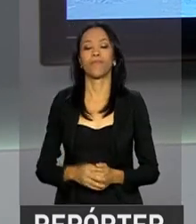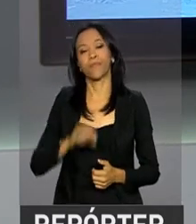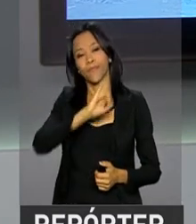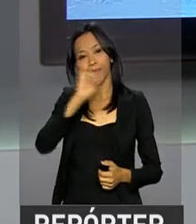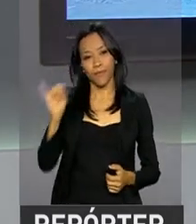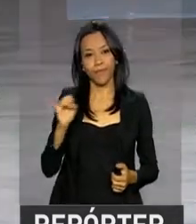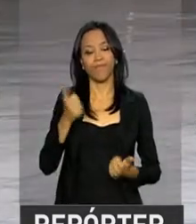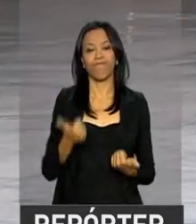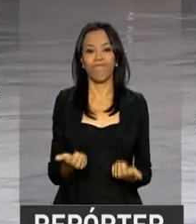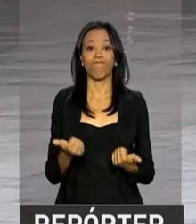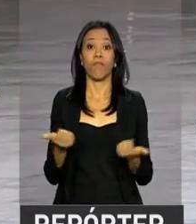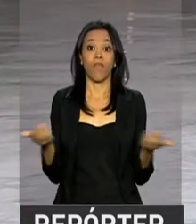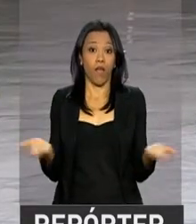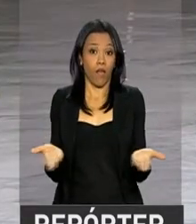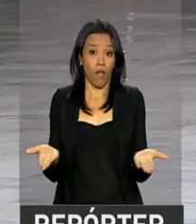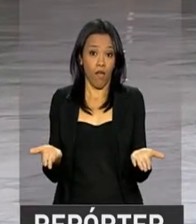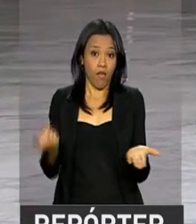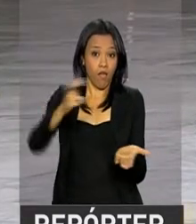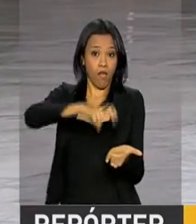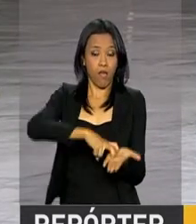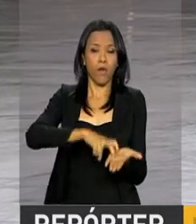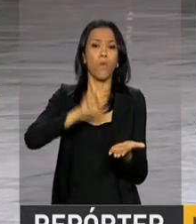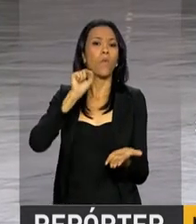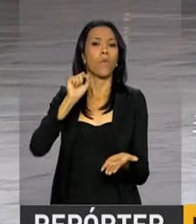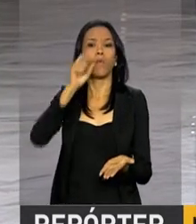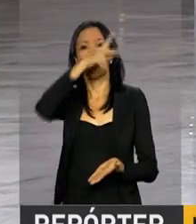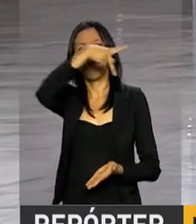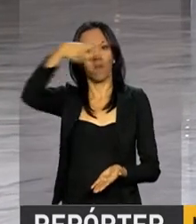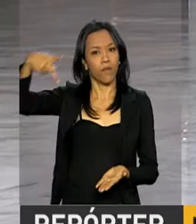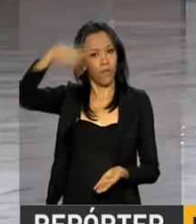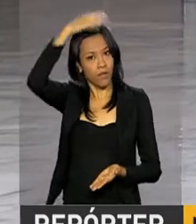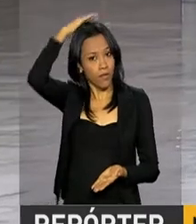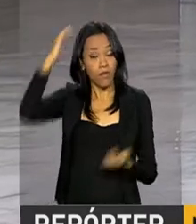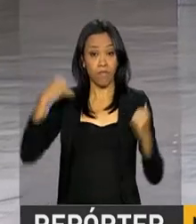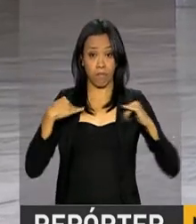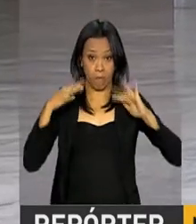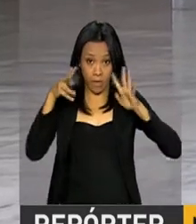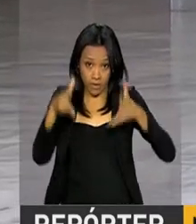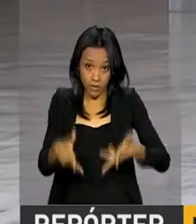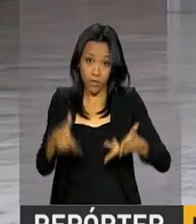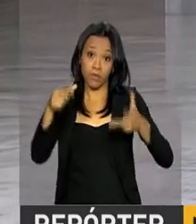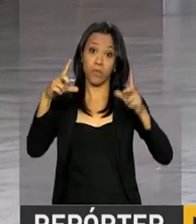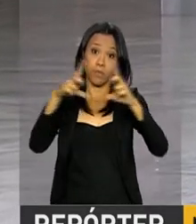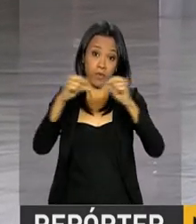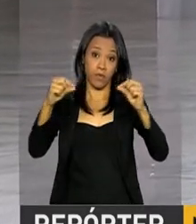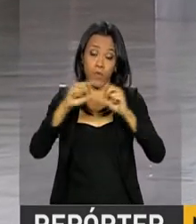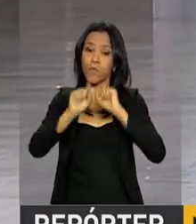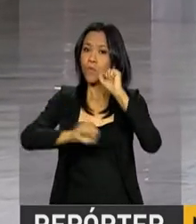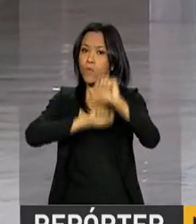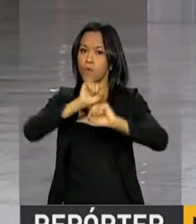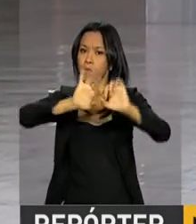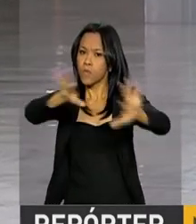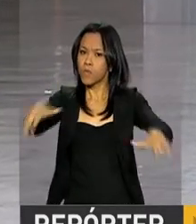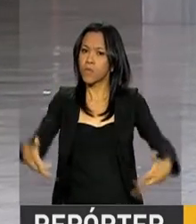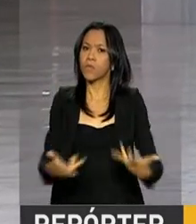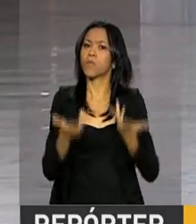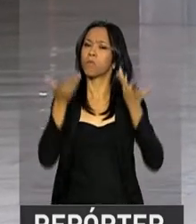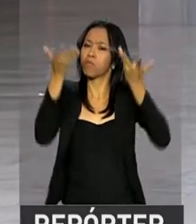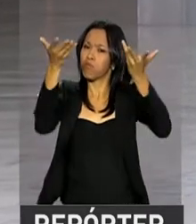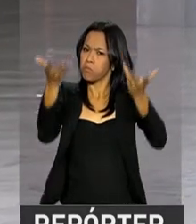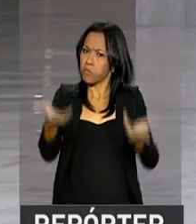thaíssa olha agora pela manhã o presidente michel temer participa em brasília da cerimônia de imposição